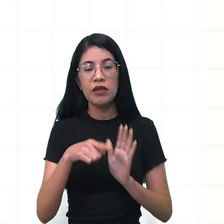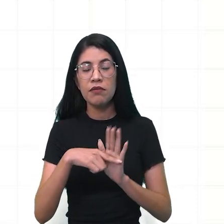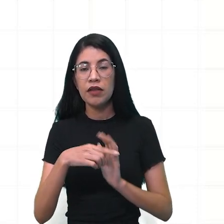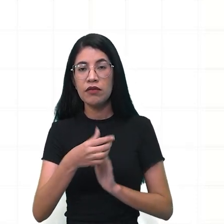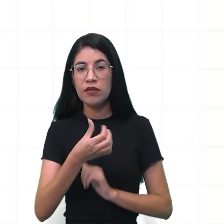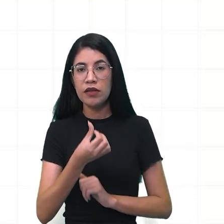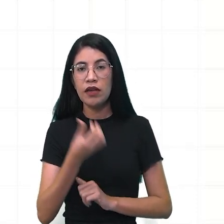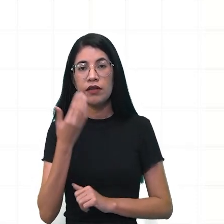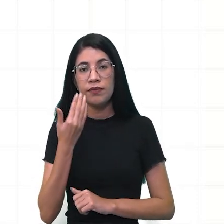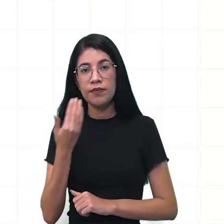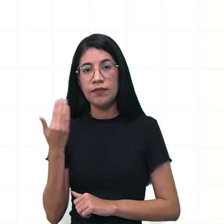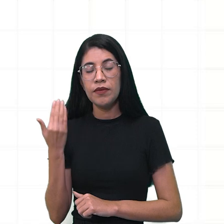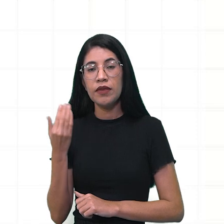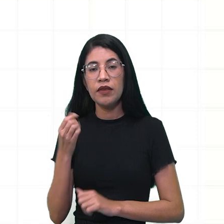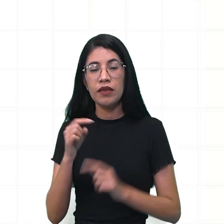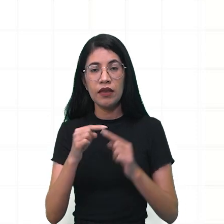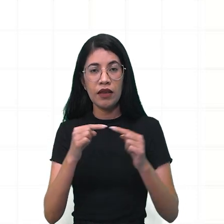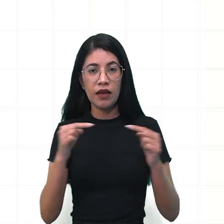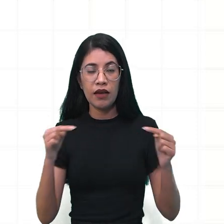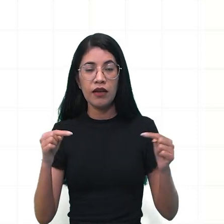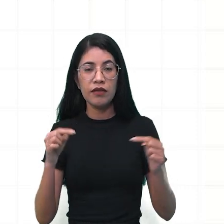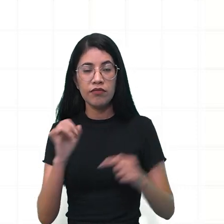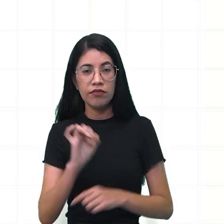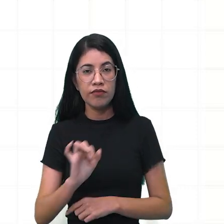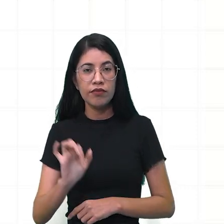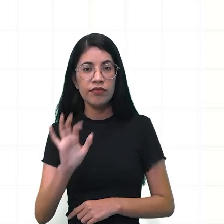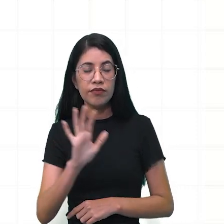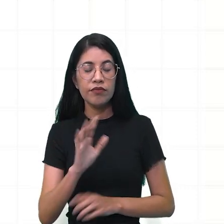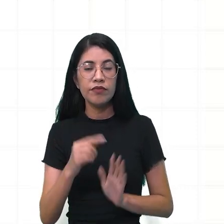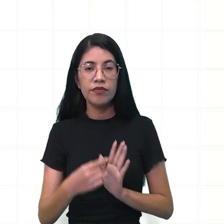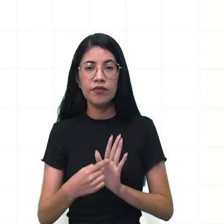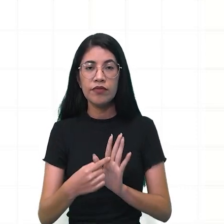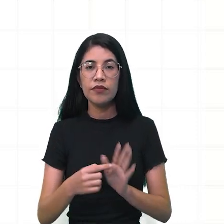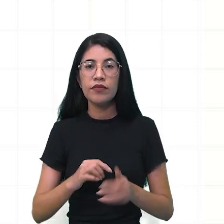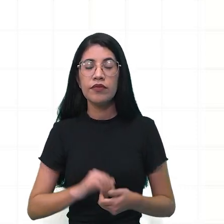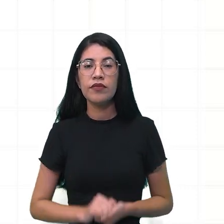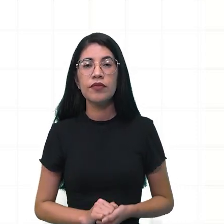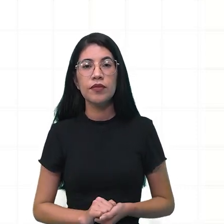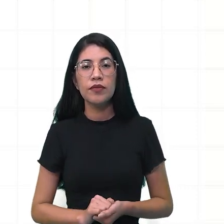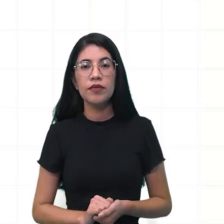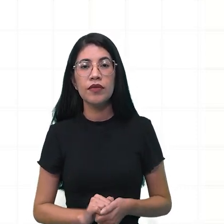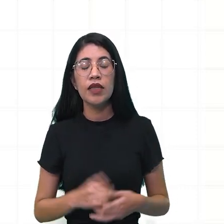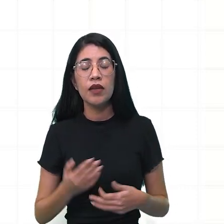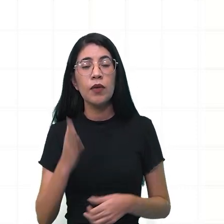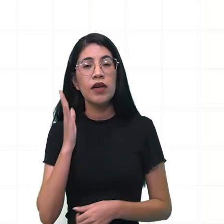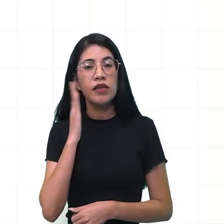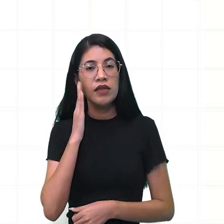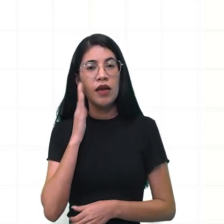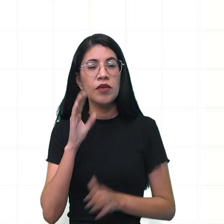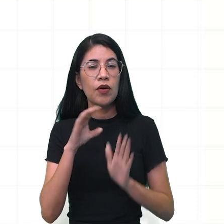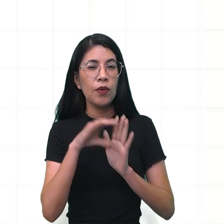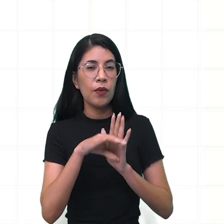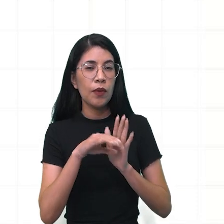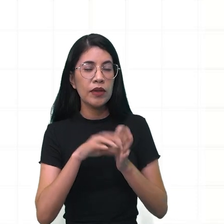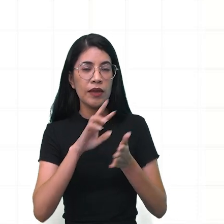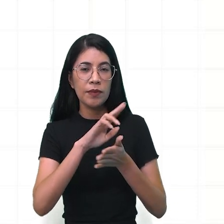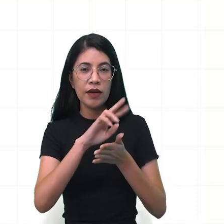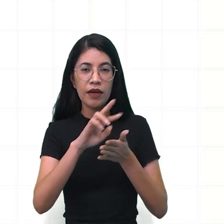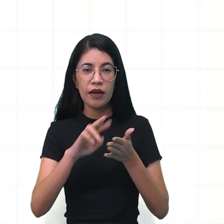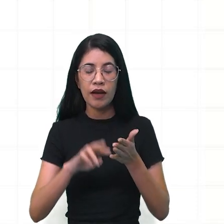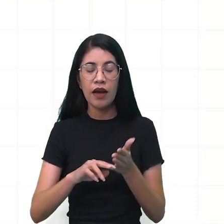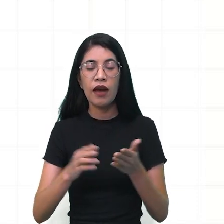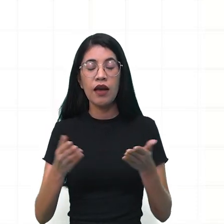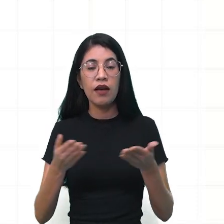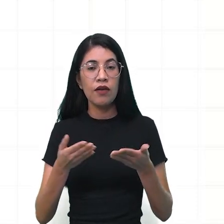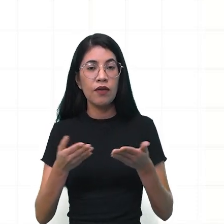está indicado aqui na nossa figura. Tá certo? Ok? Então, sabendo então dessas definições, nós